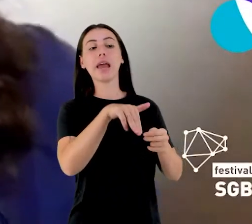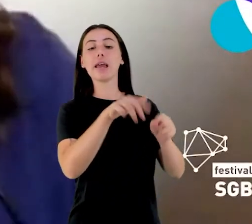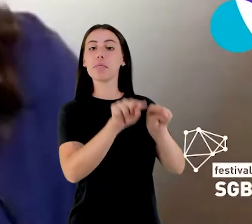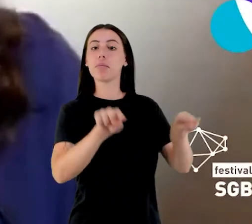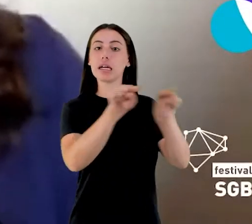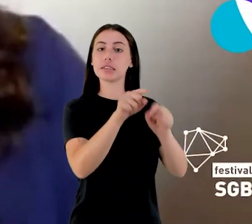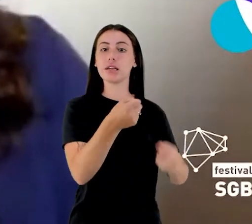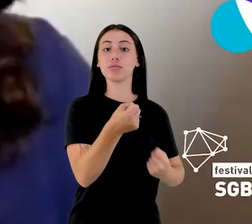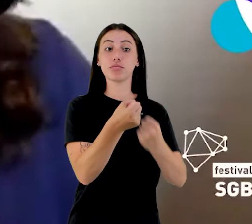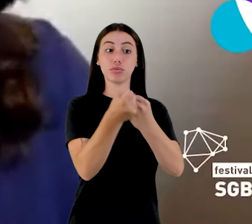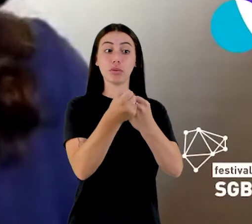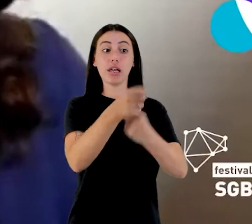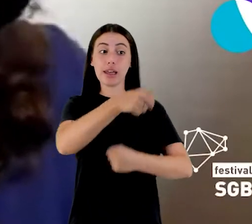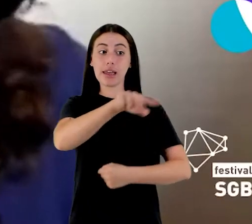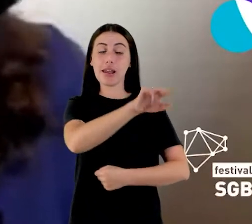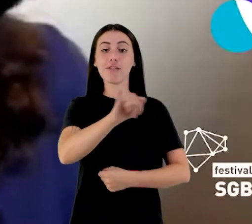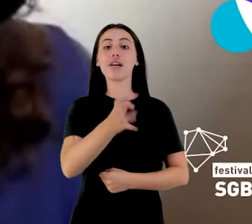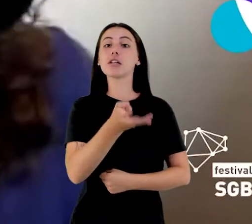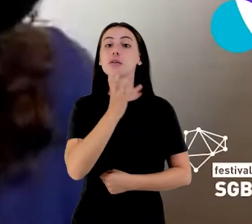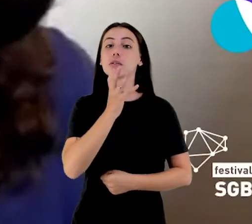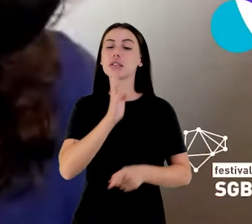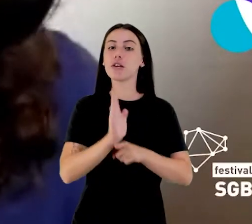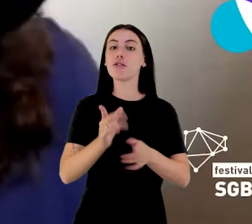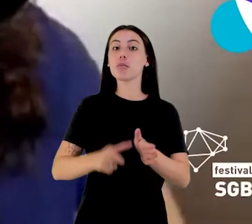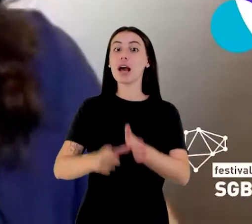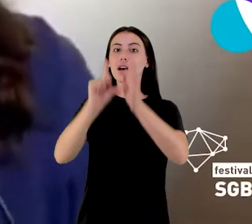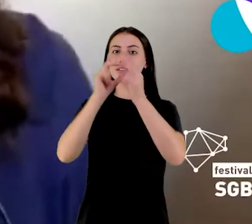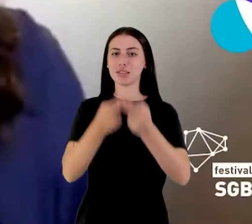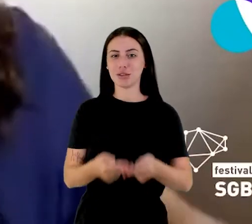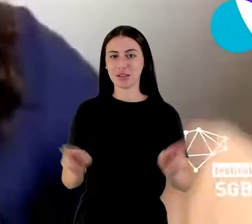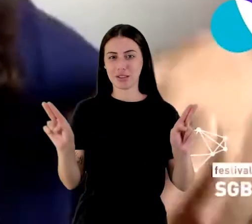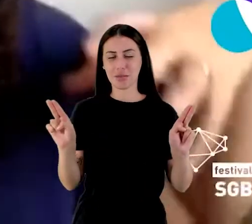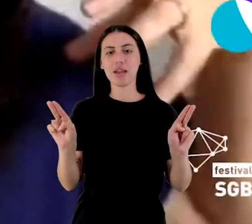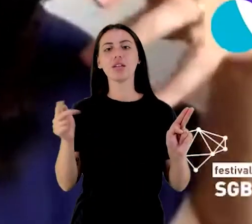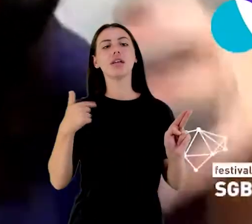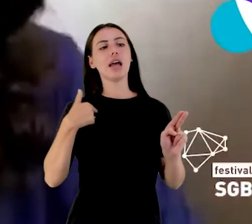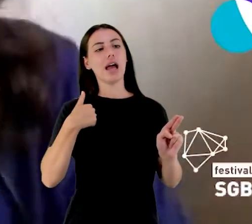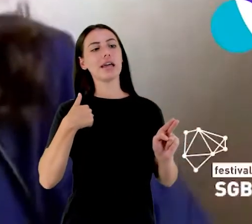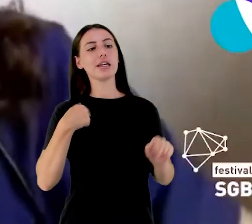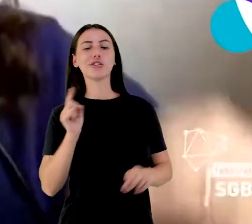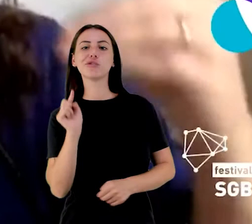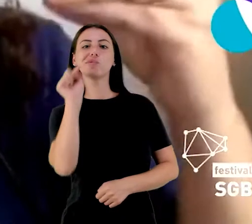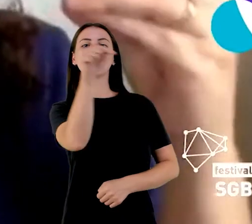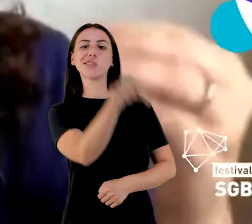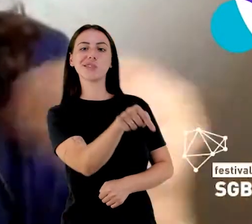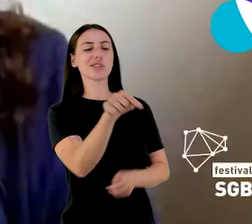independente, teve conversas direcionadas com alguns jornalistas de uma forma bem